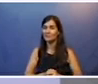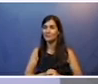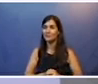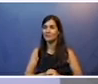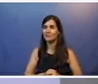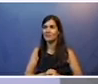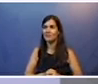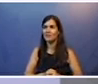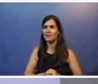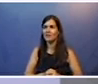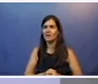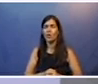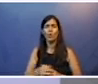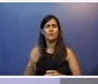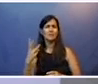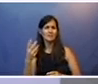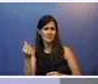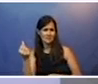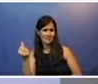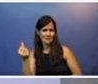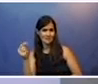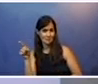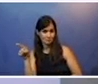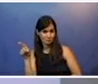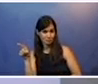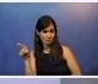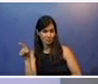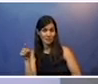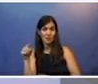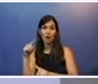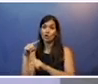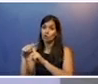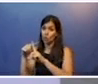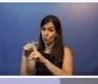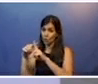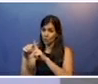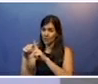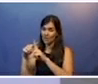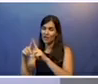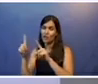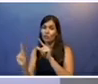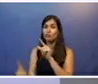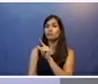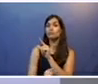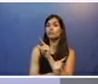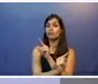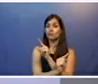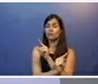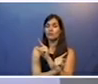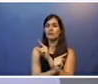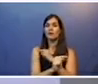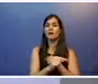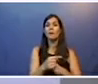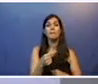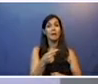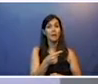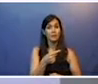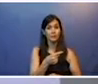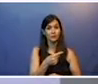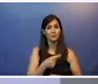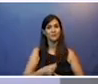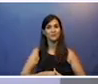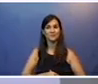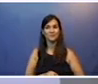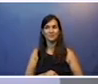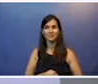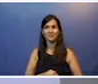esse 36 que está do lado direito do sinal de igual, fazendo uma continha de mais, eu vou passar para o lado esquerdo. Fez